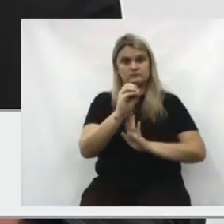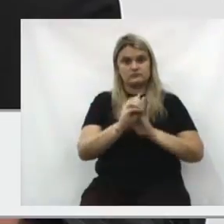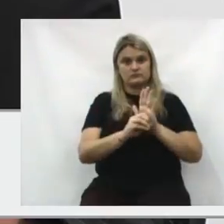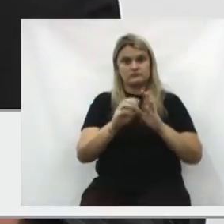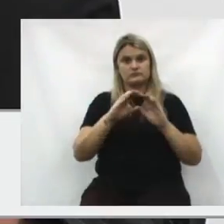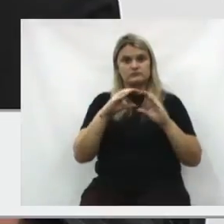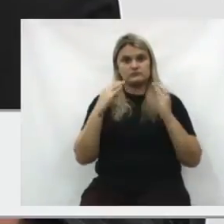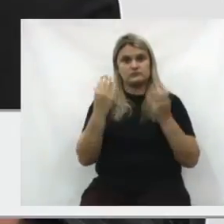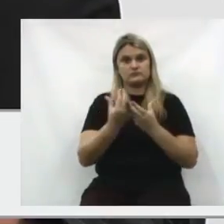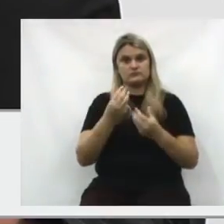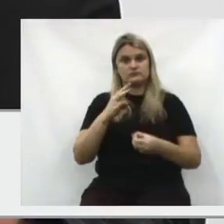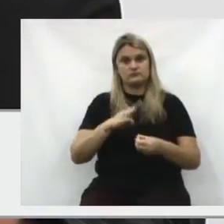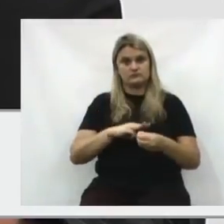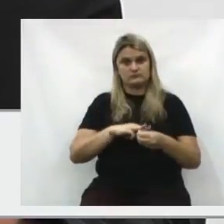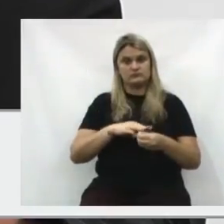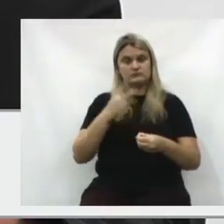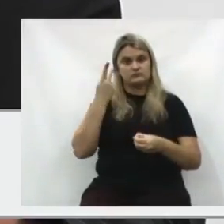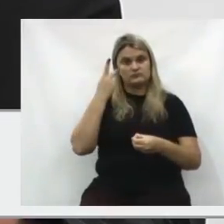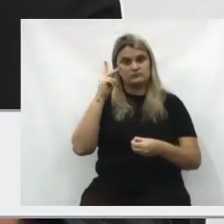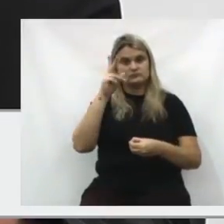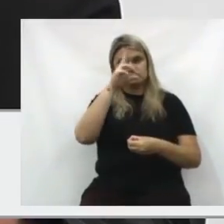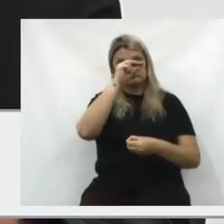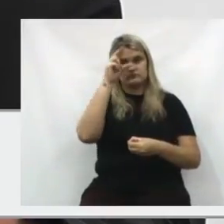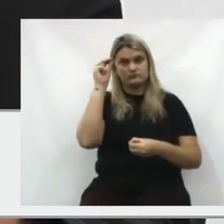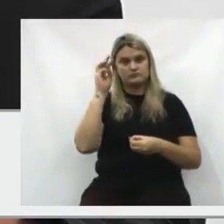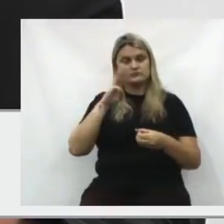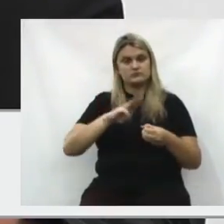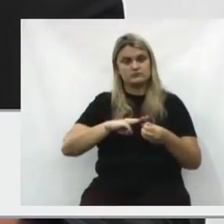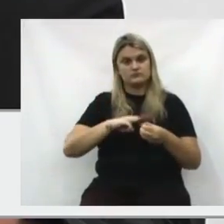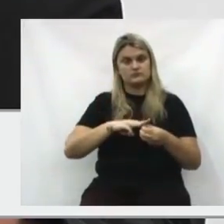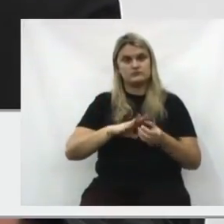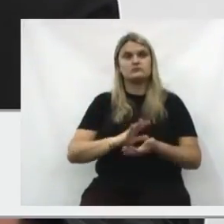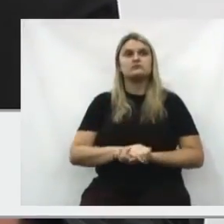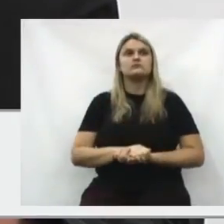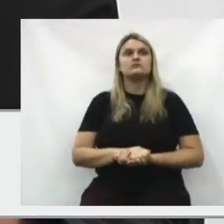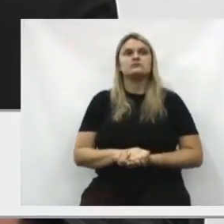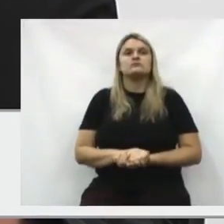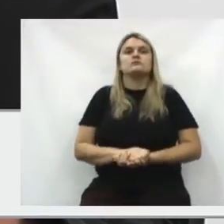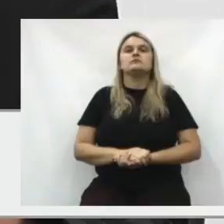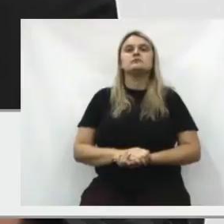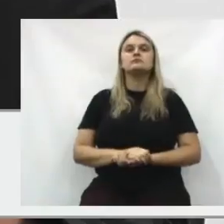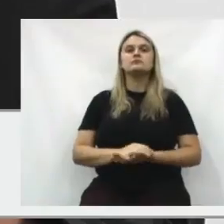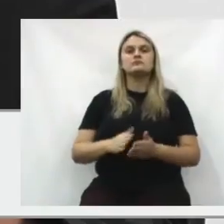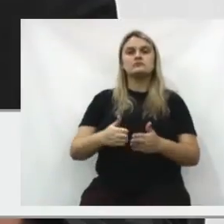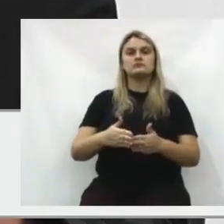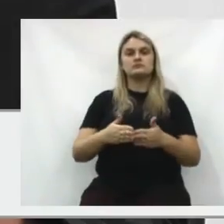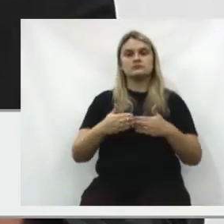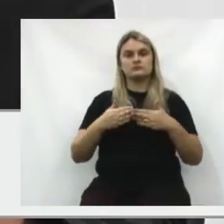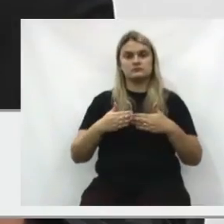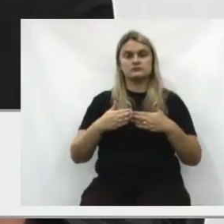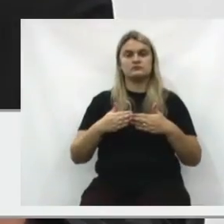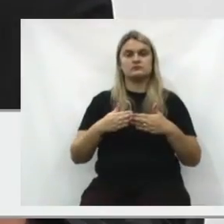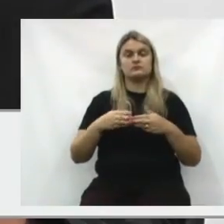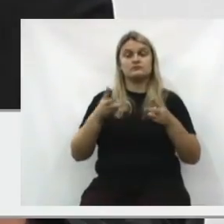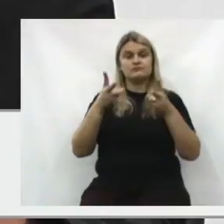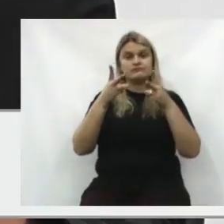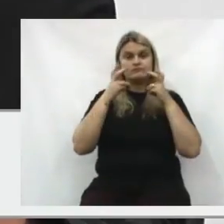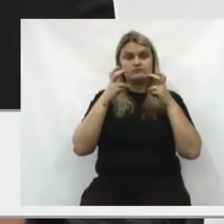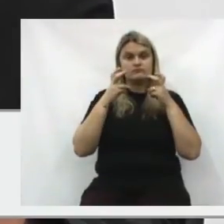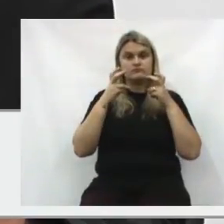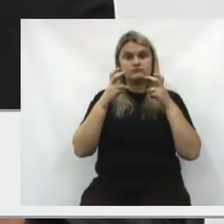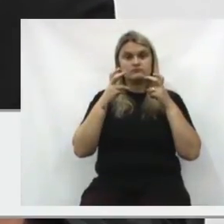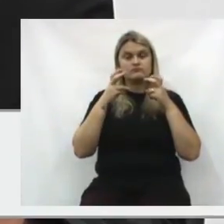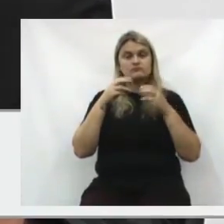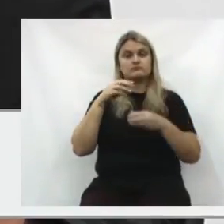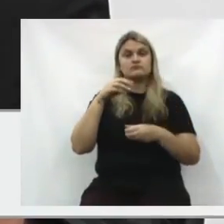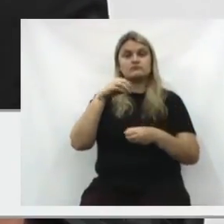um ofício da Câmara Municipal, à nossa Prefeitura Municipal, ao Executivo, solicitando